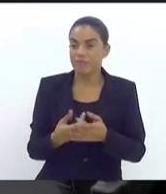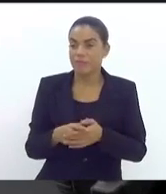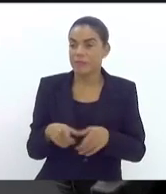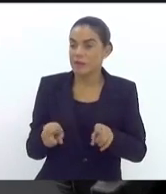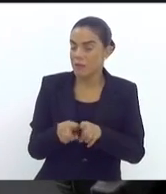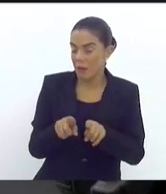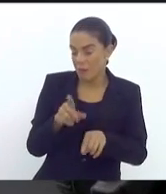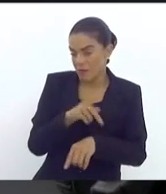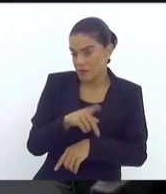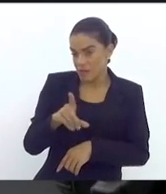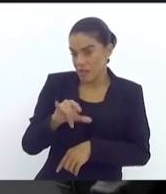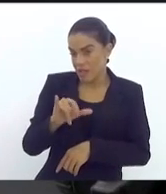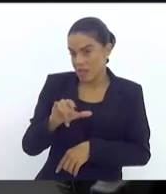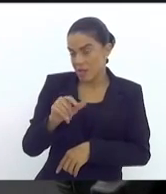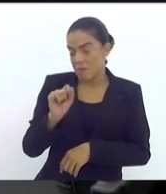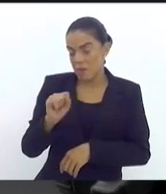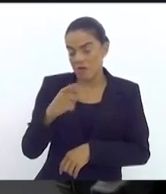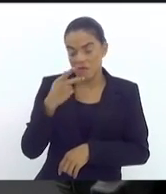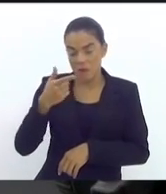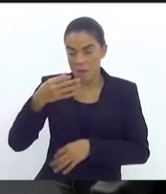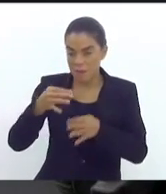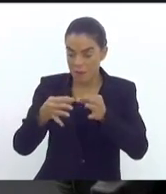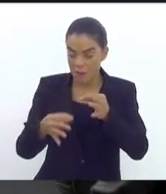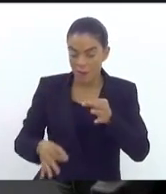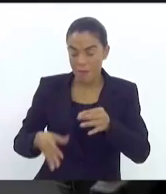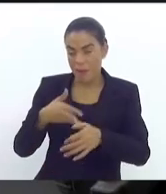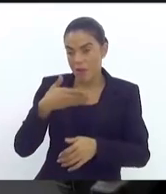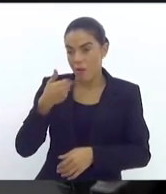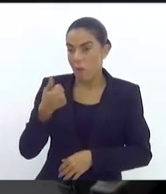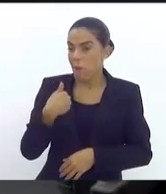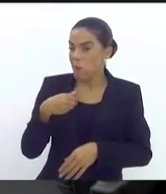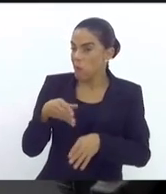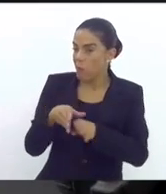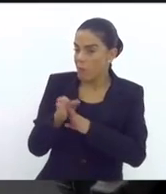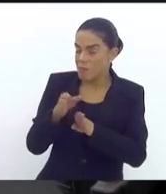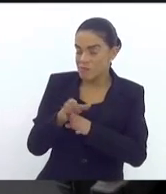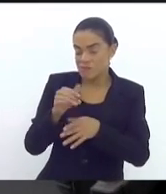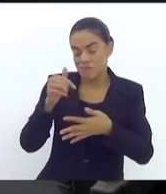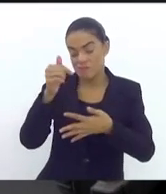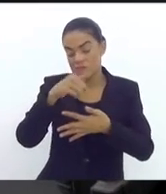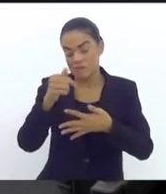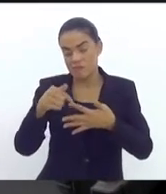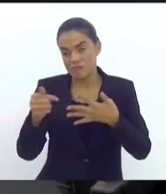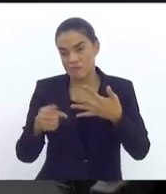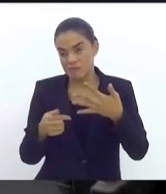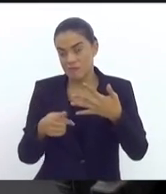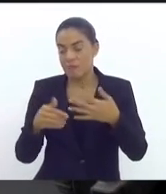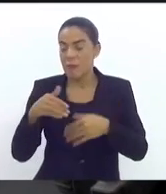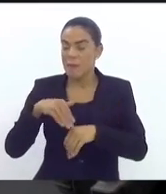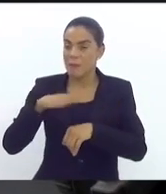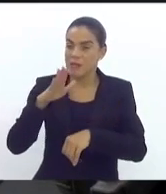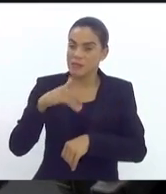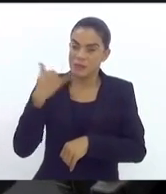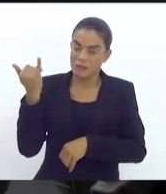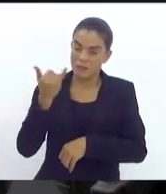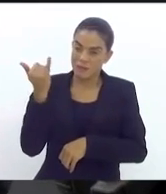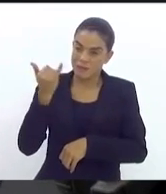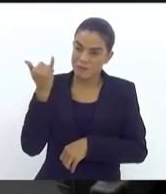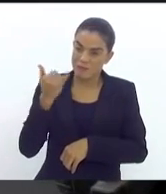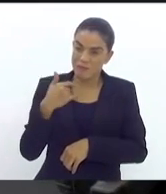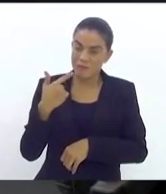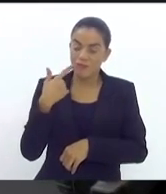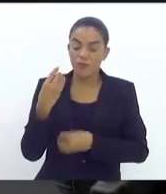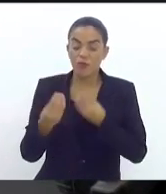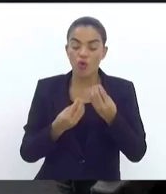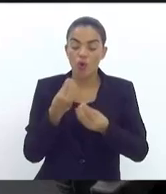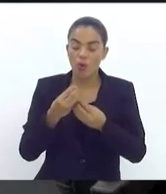poderá falar melhor. Eu indiquei aqui algumas que me parecem mais importantes, algumas recomendações, e que revelam como a forma